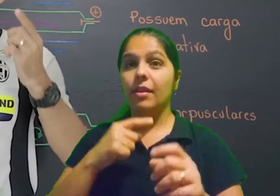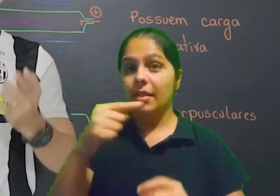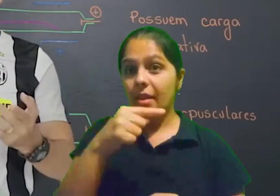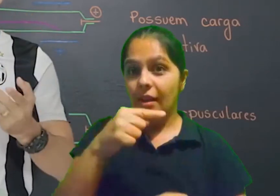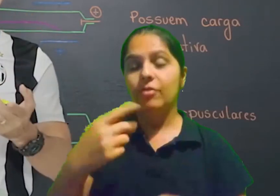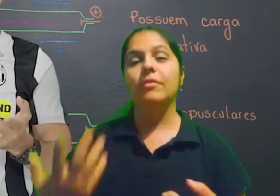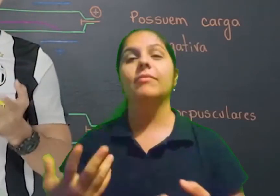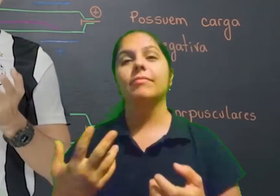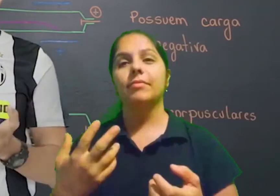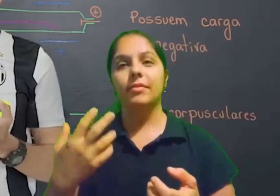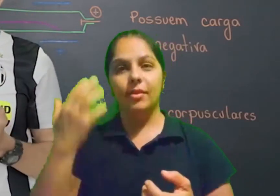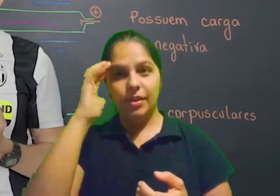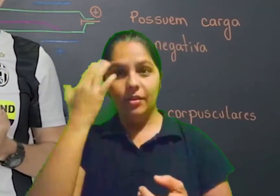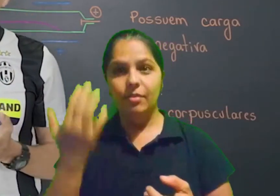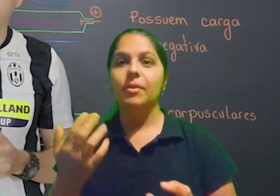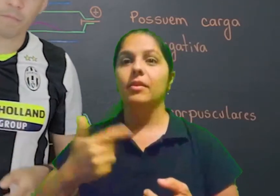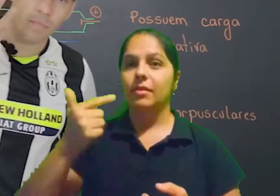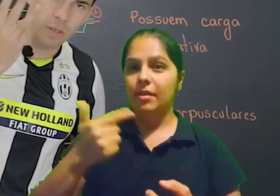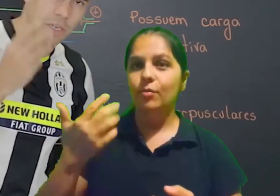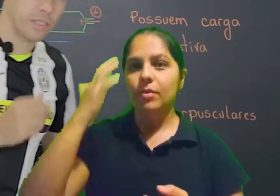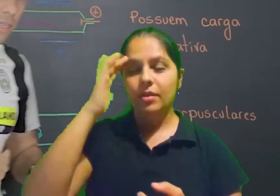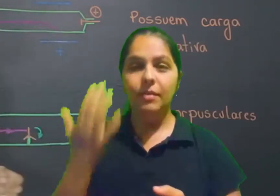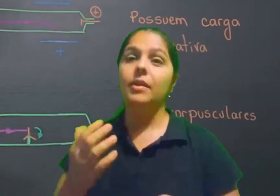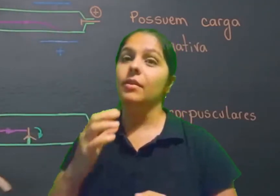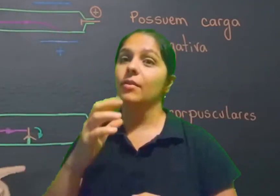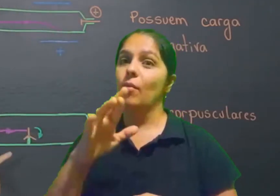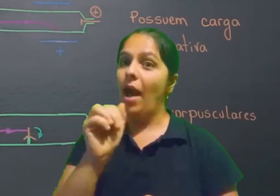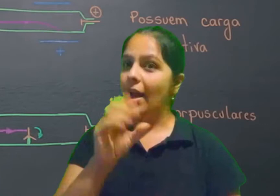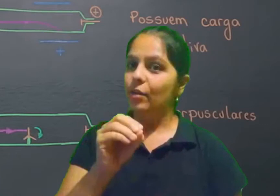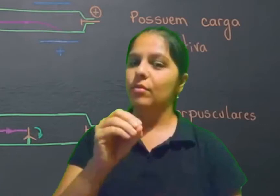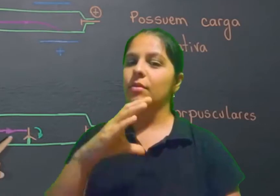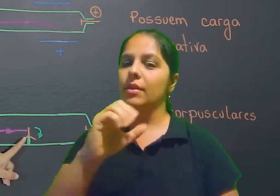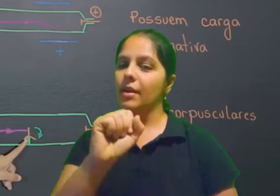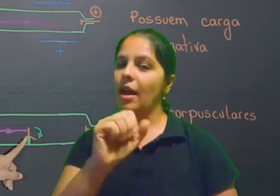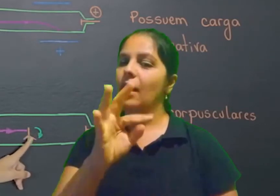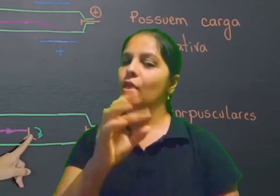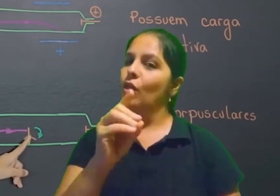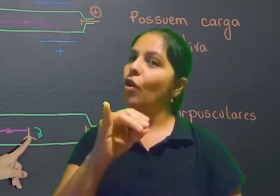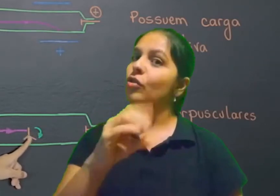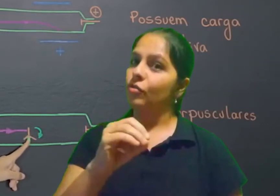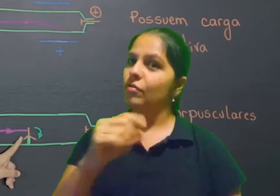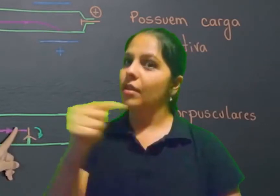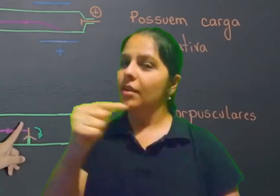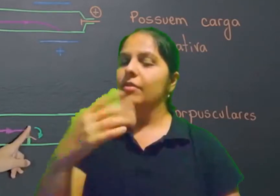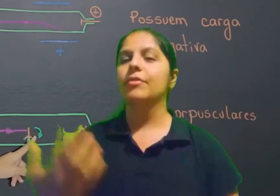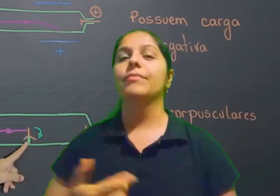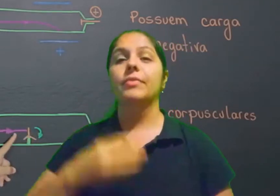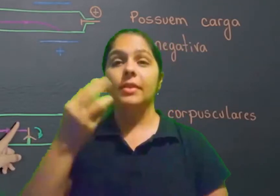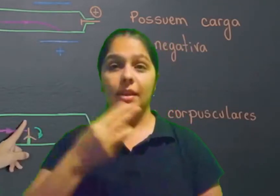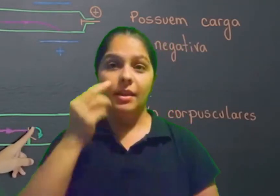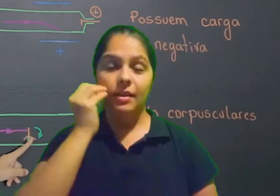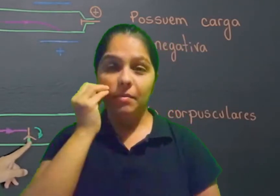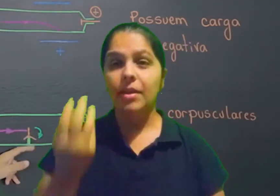os raios catódicos têm carga negativa. Terceira parte, Ele colocou aqui dentro uma espécie de um